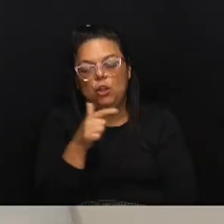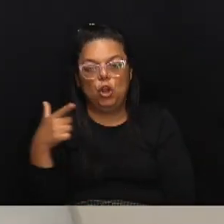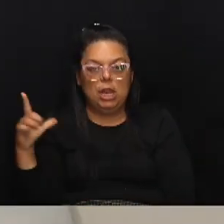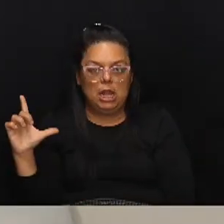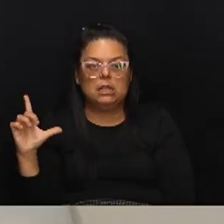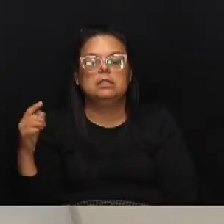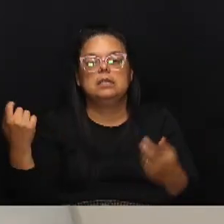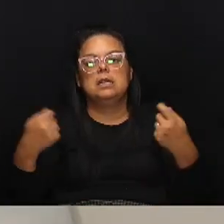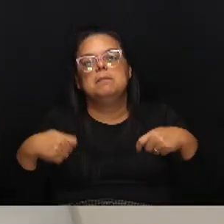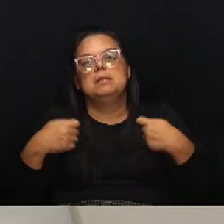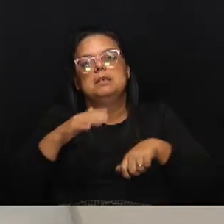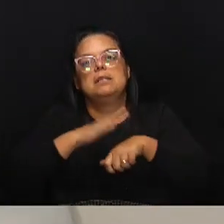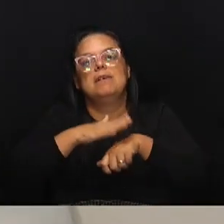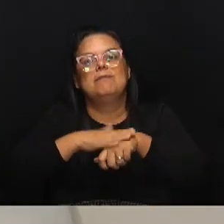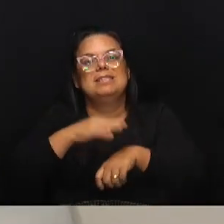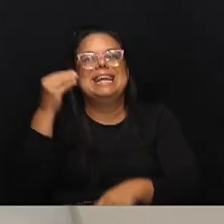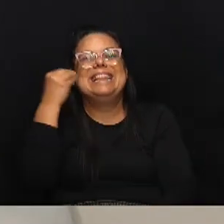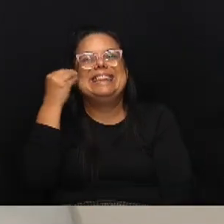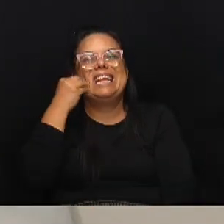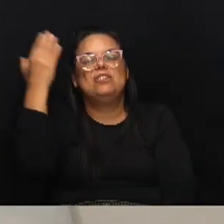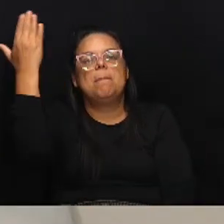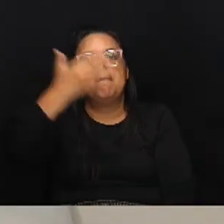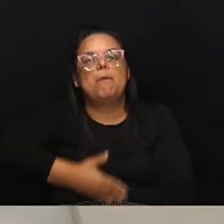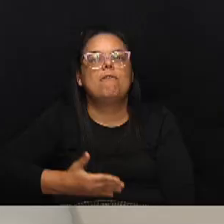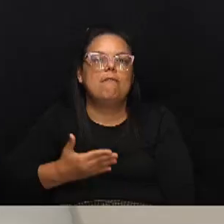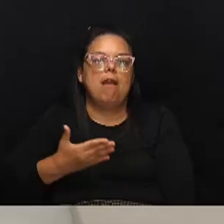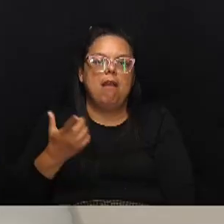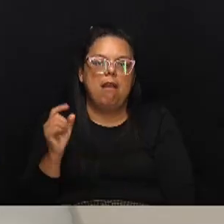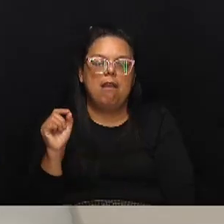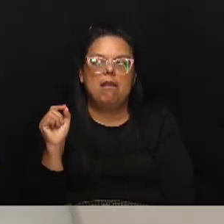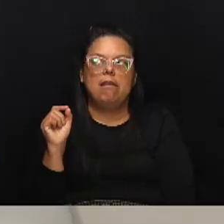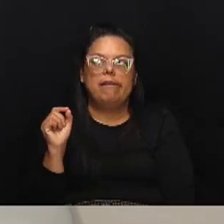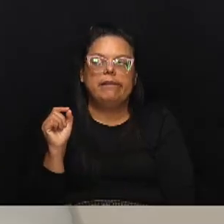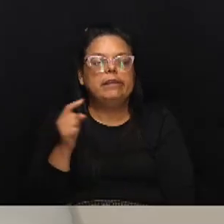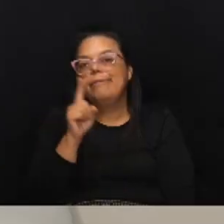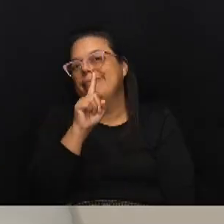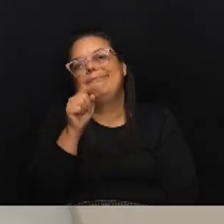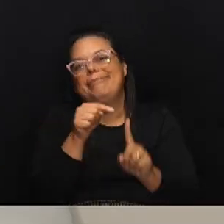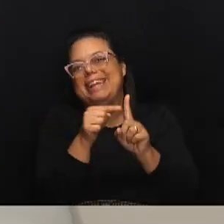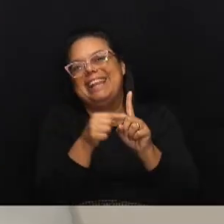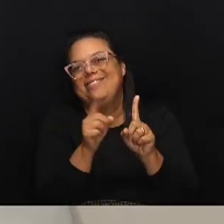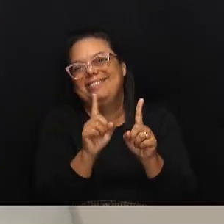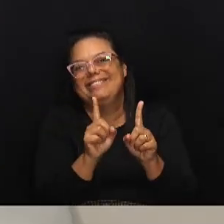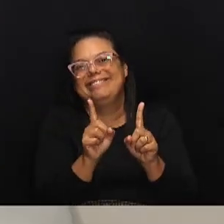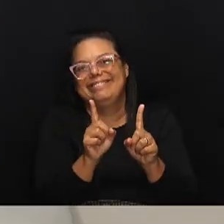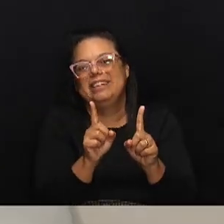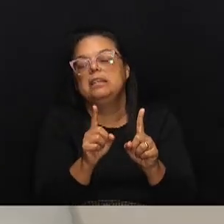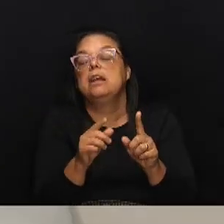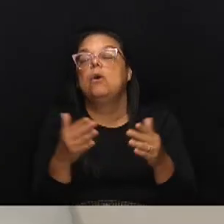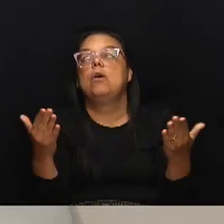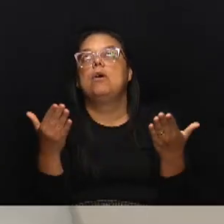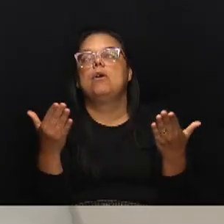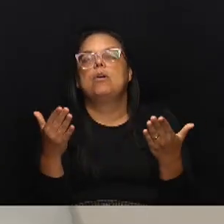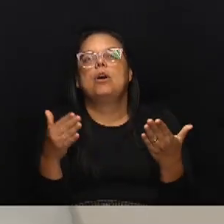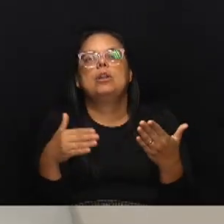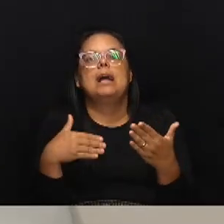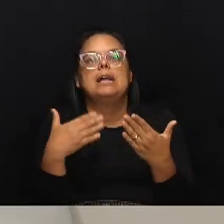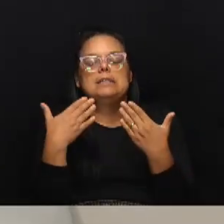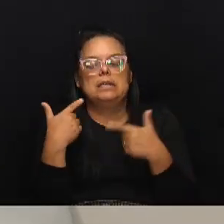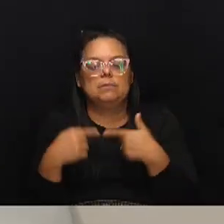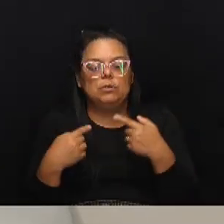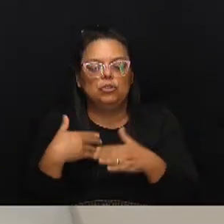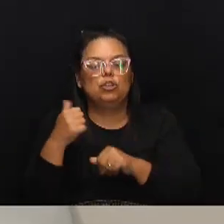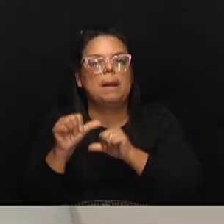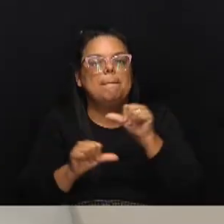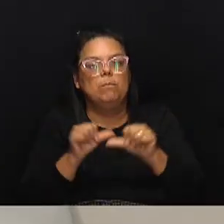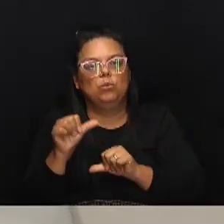que fazer teste para comprovar que ela, né, não estava grávida. Ainda bem que nós avançamos essas políticas e é lamentável